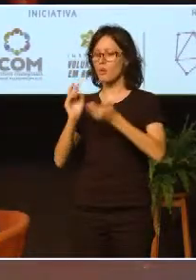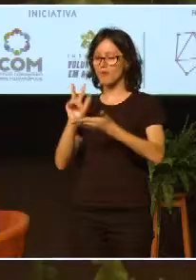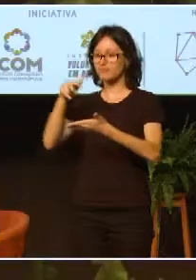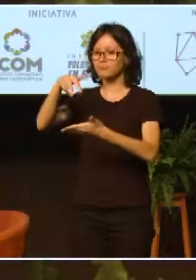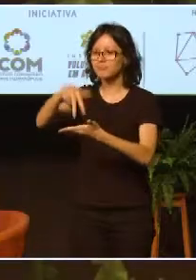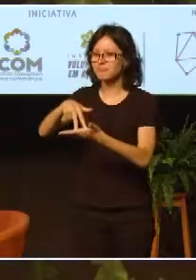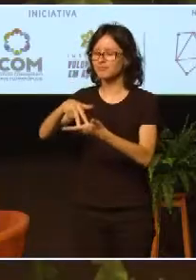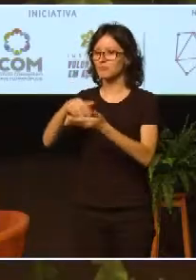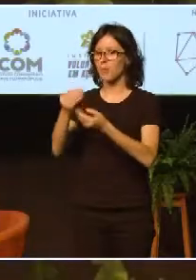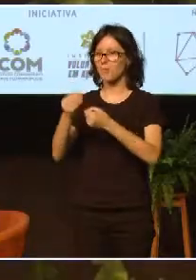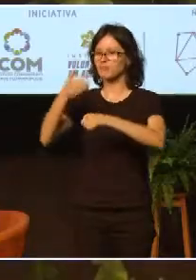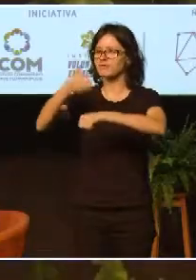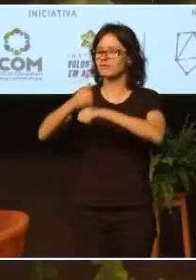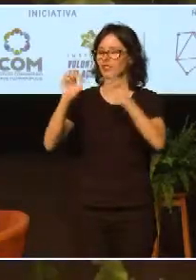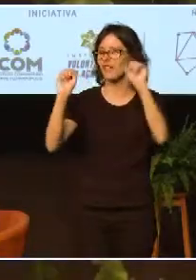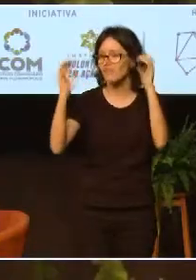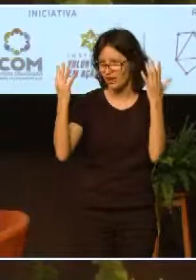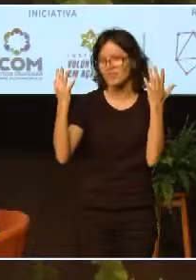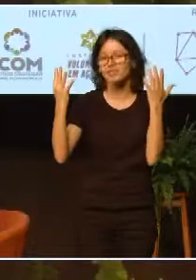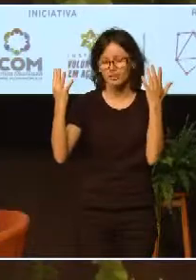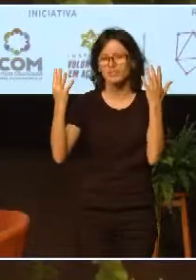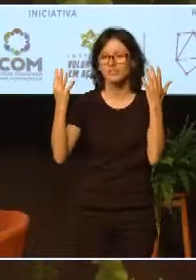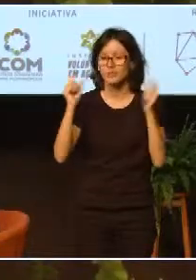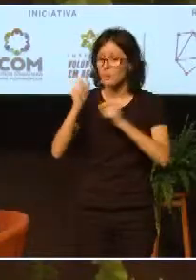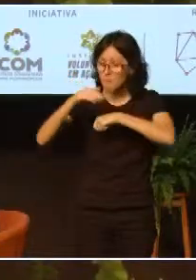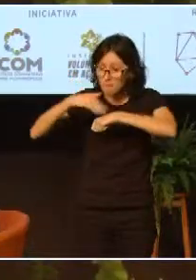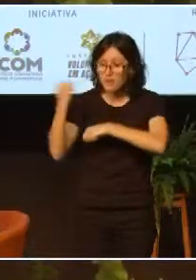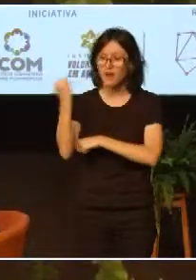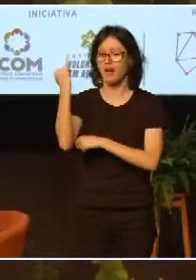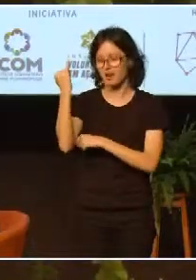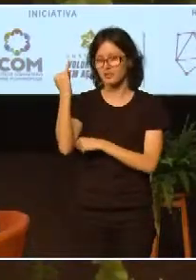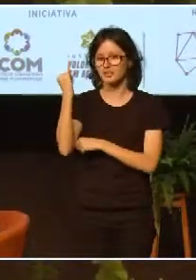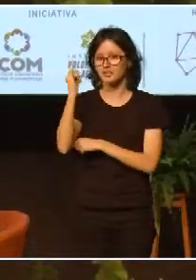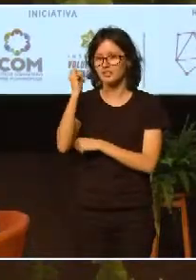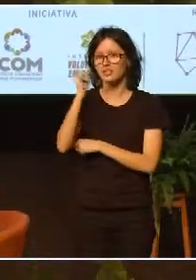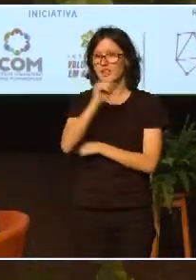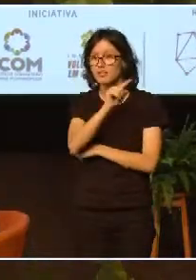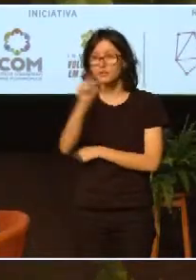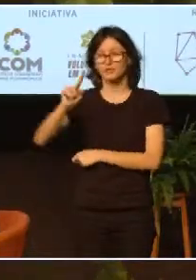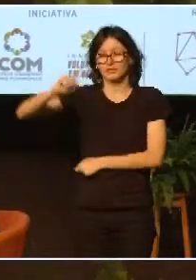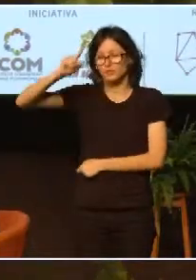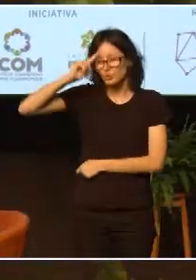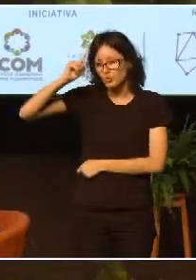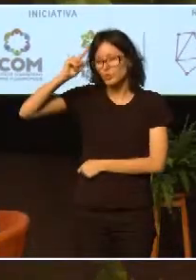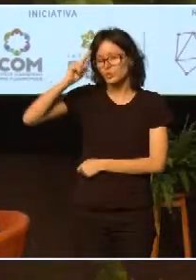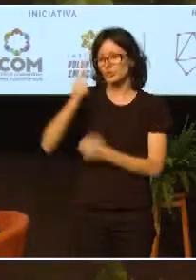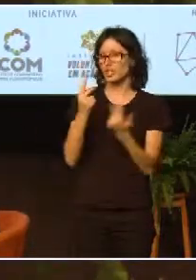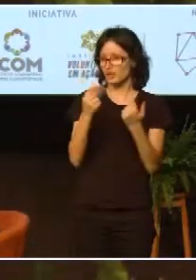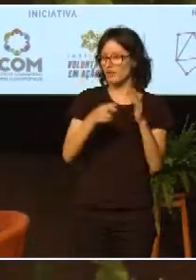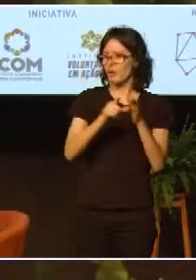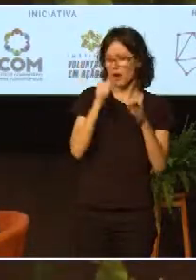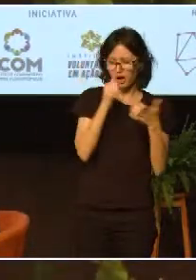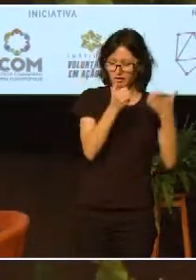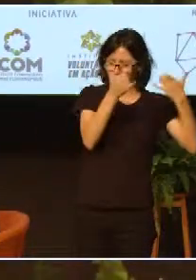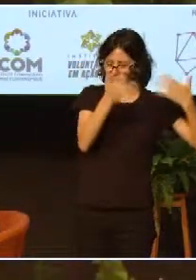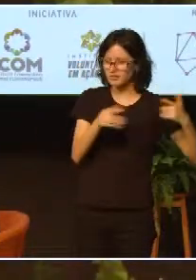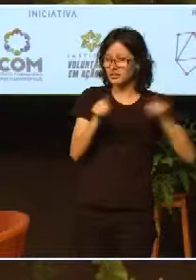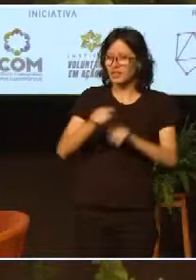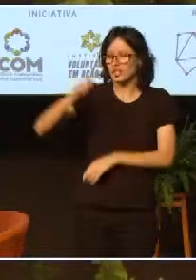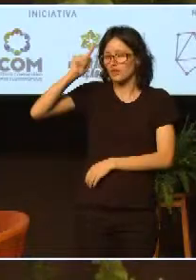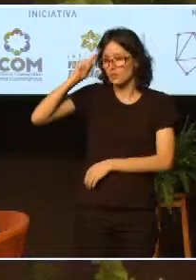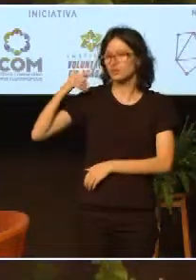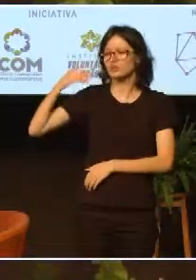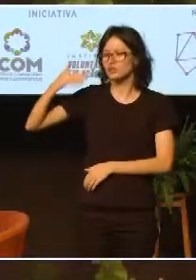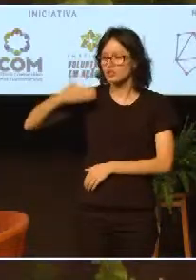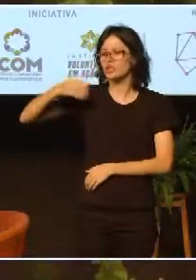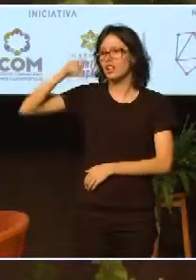naquele momento ali. E, para mim, o mais importante é você, todos os dias, como a Adriana falou, você, todos os dias,